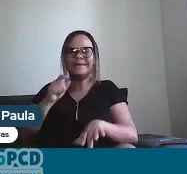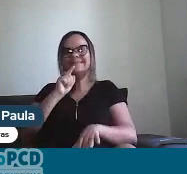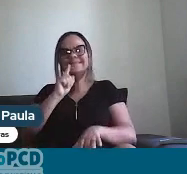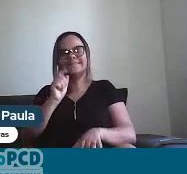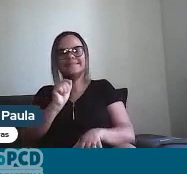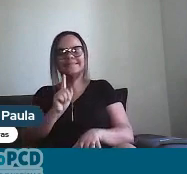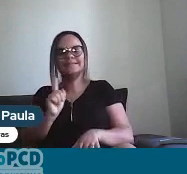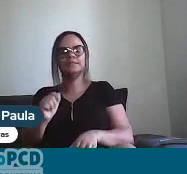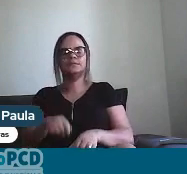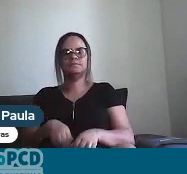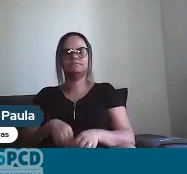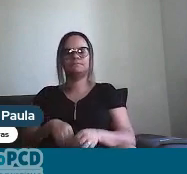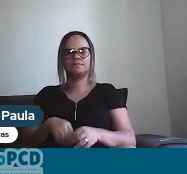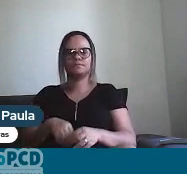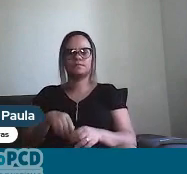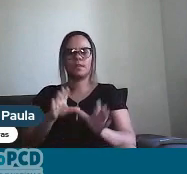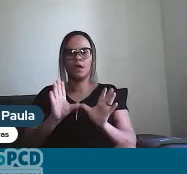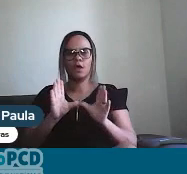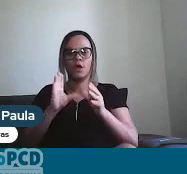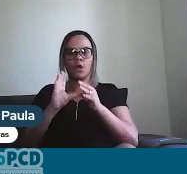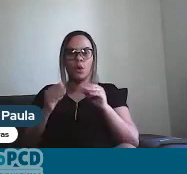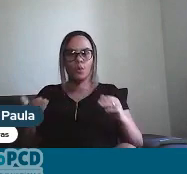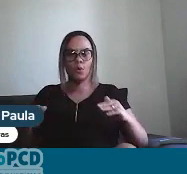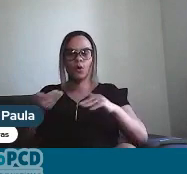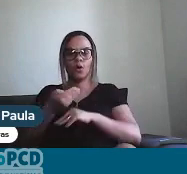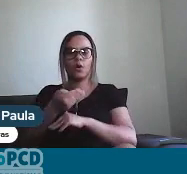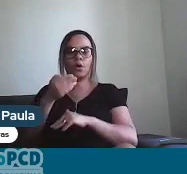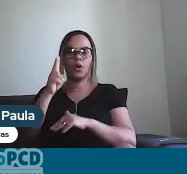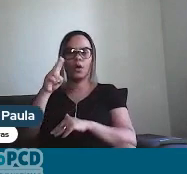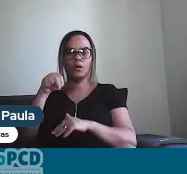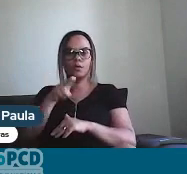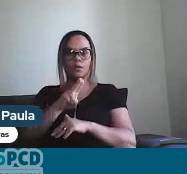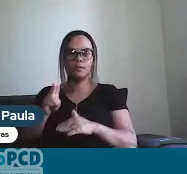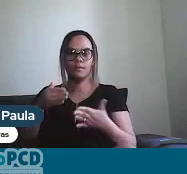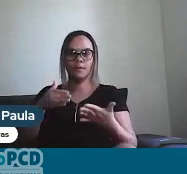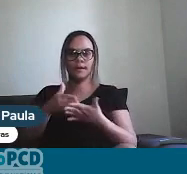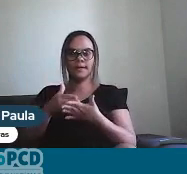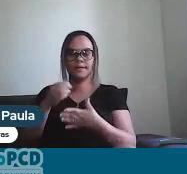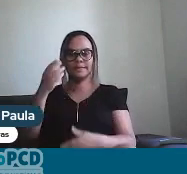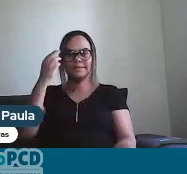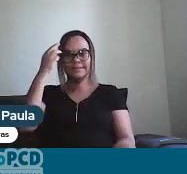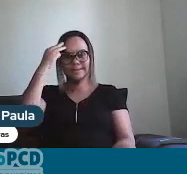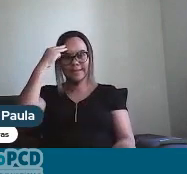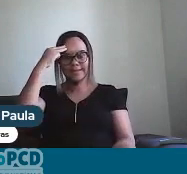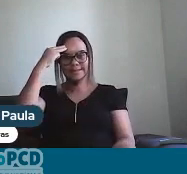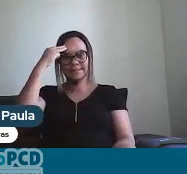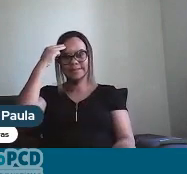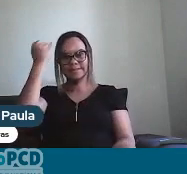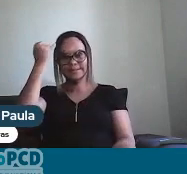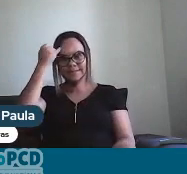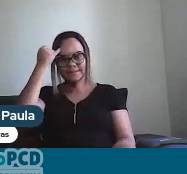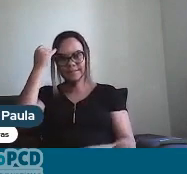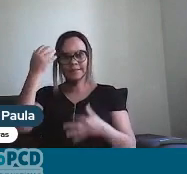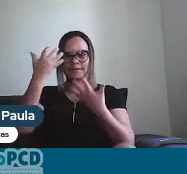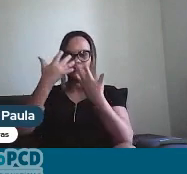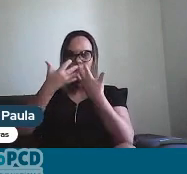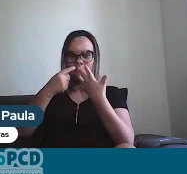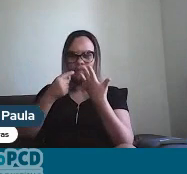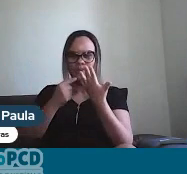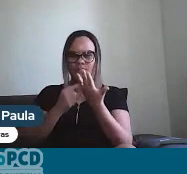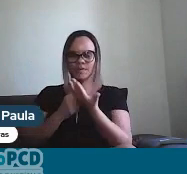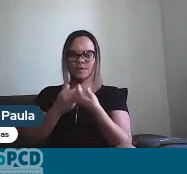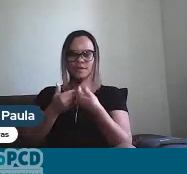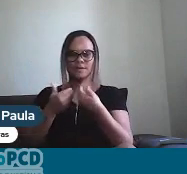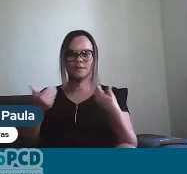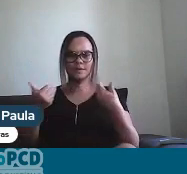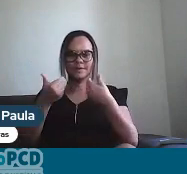aí veio a Convenção da ONU e falou que os impedimentos, eles são intelectuais, mentais, entre outros, né? Mas ela separou